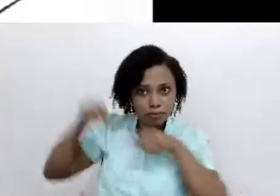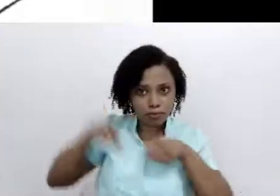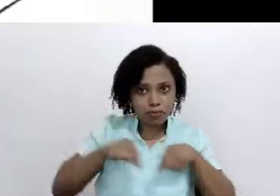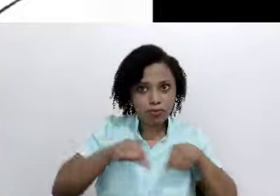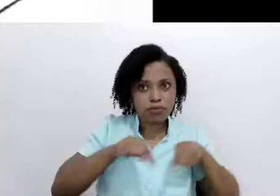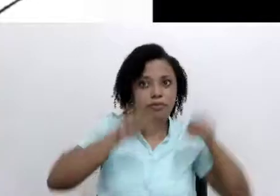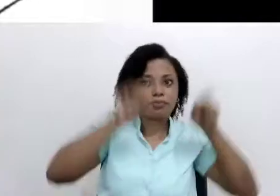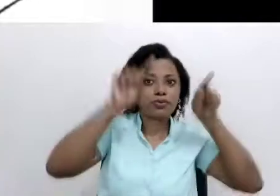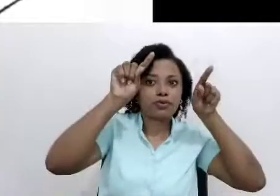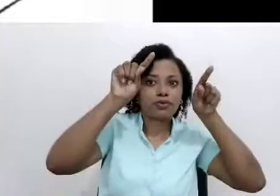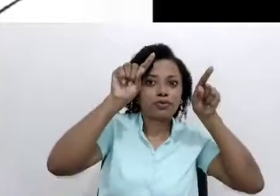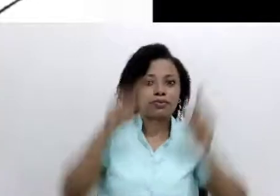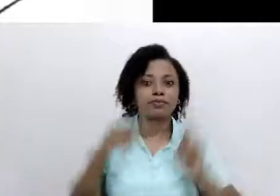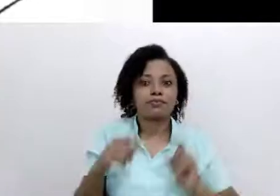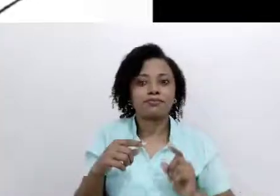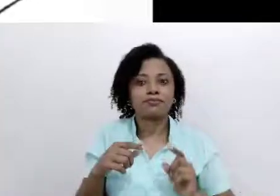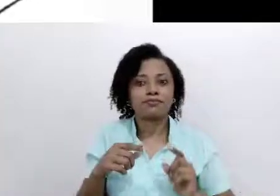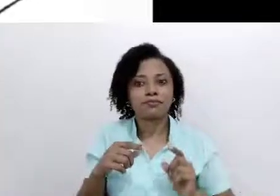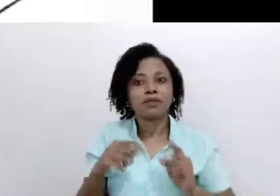refletidos paralelos.